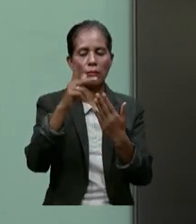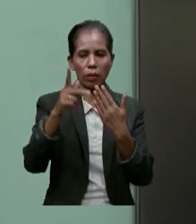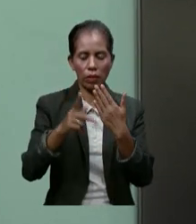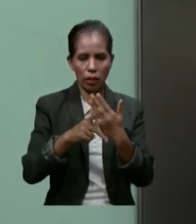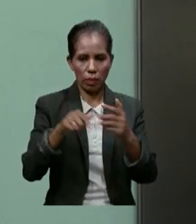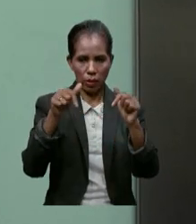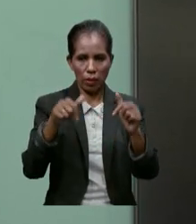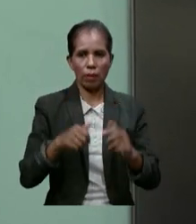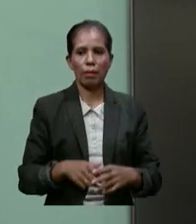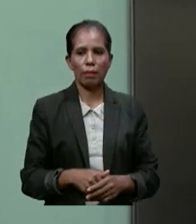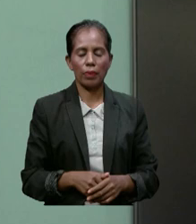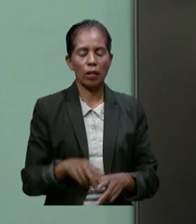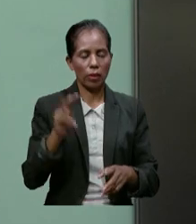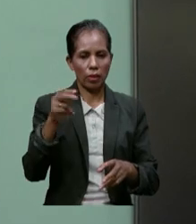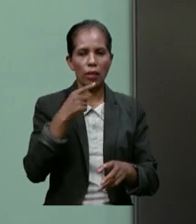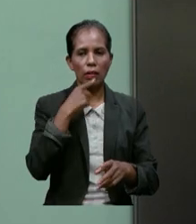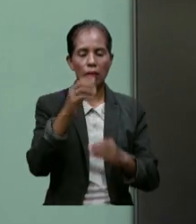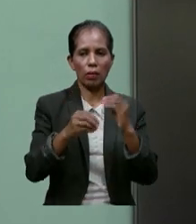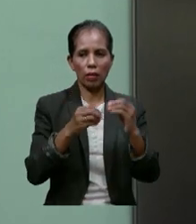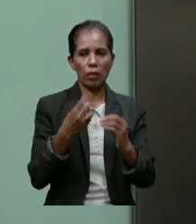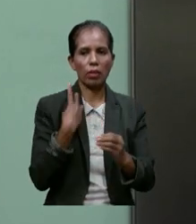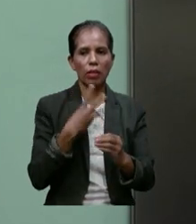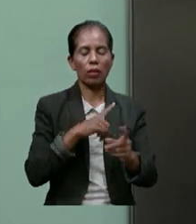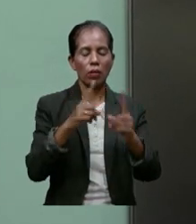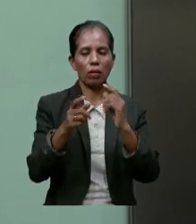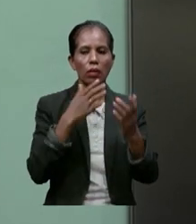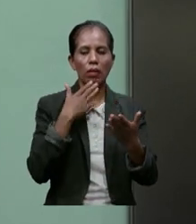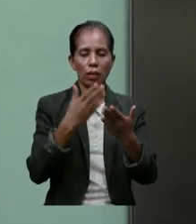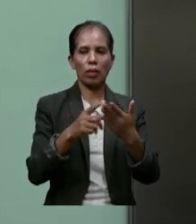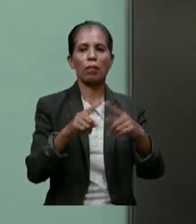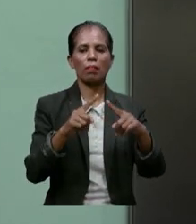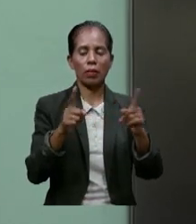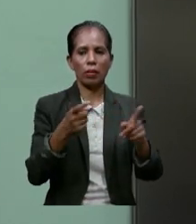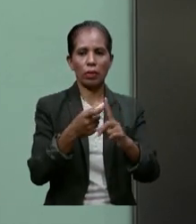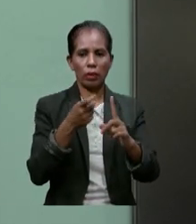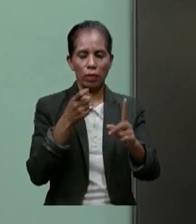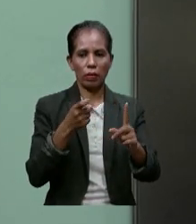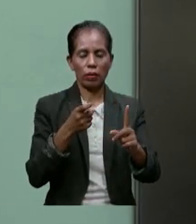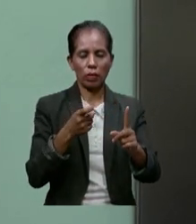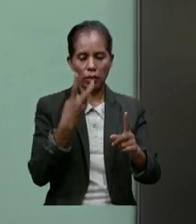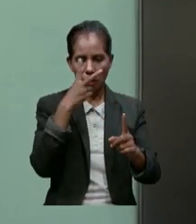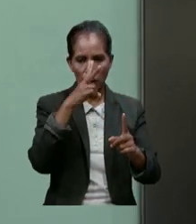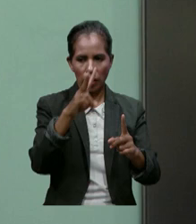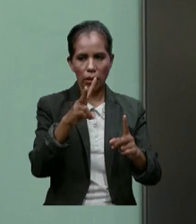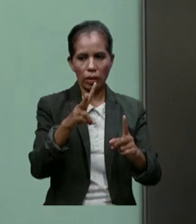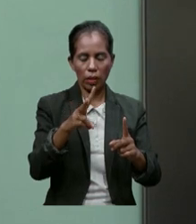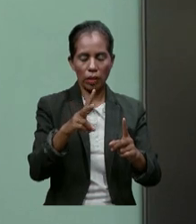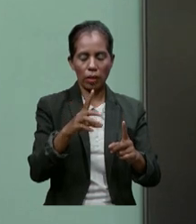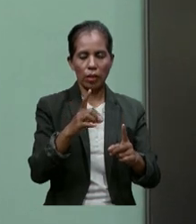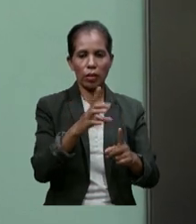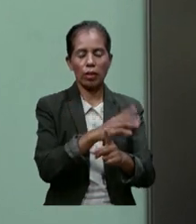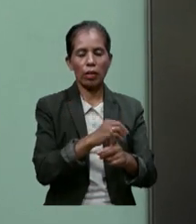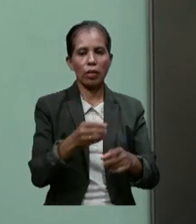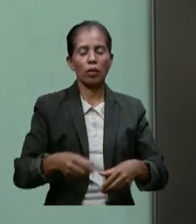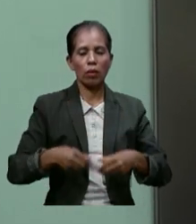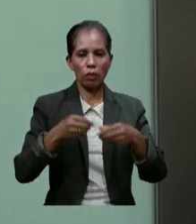idane nia dihan kata e depois ita se kulia dia kliutan mai be usi green light lampu verde ne bene fone